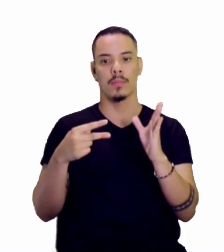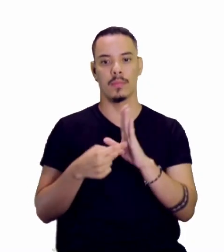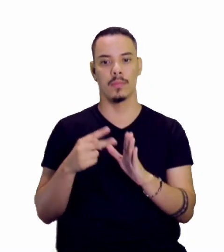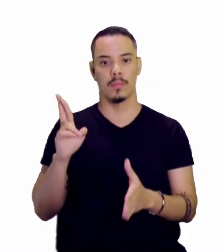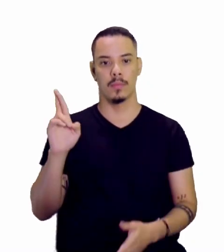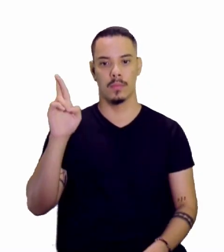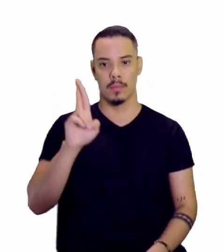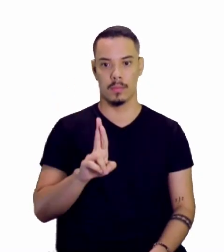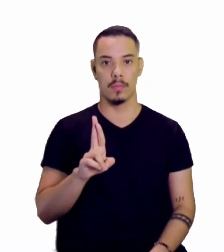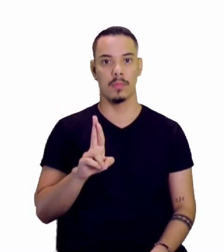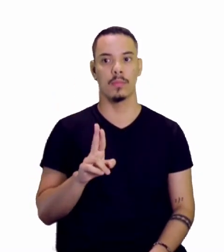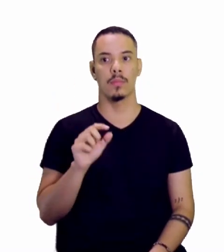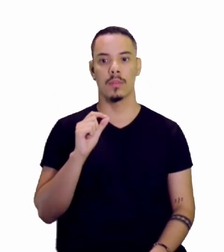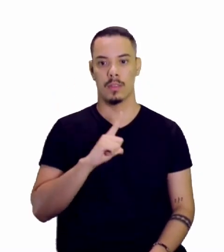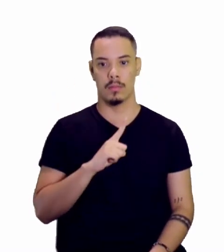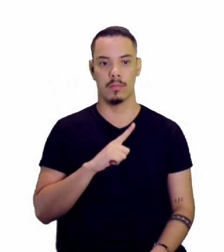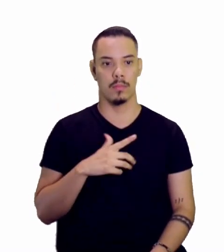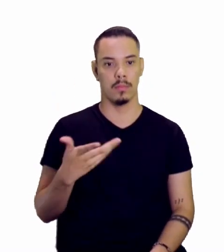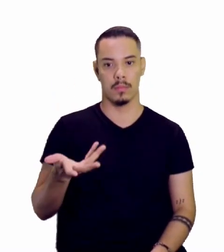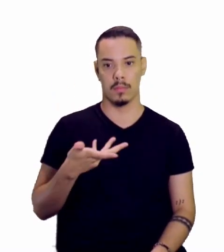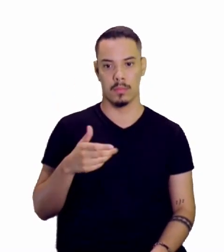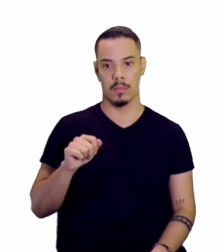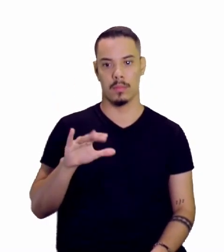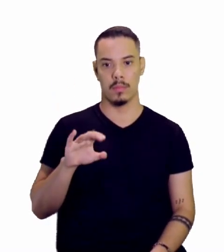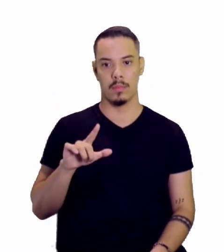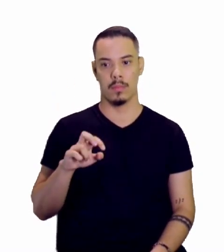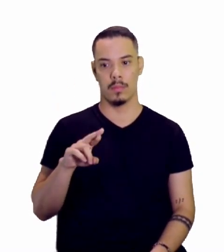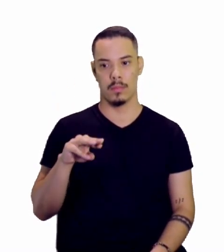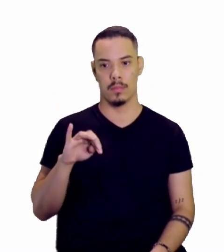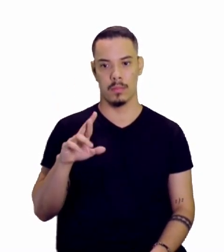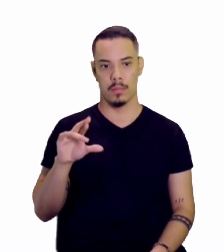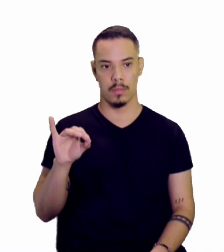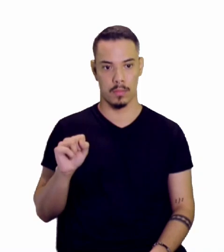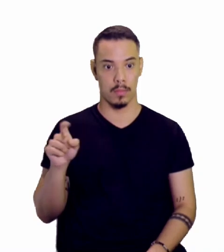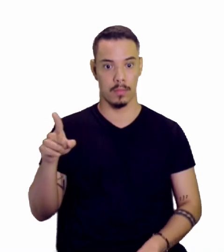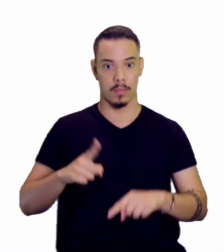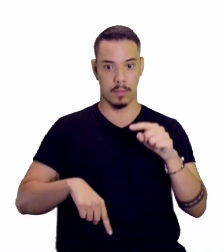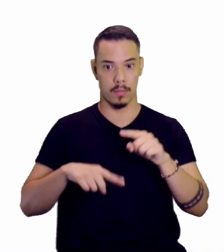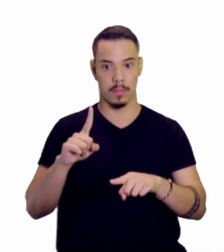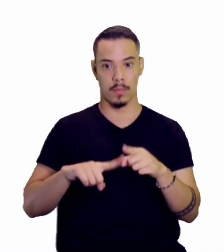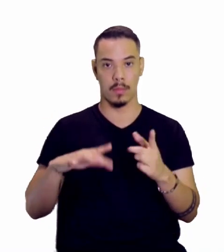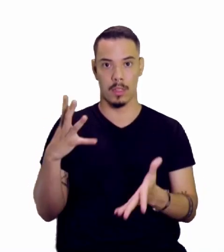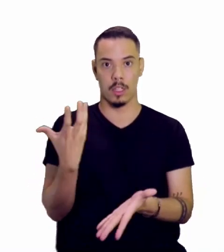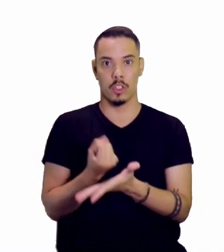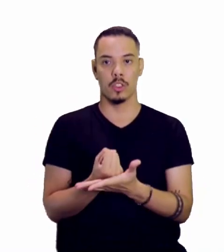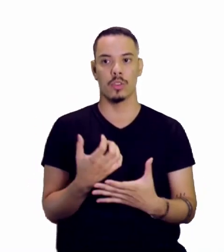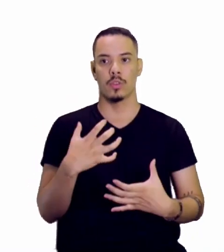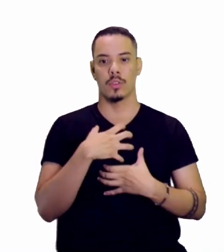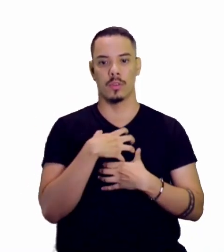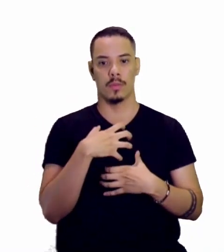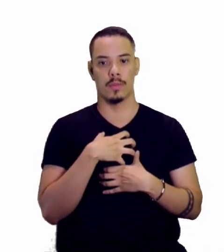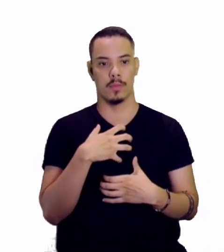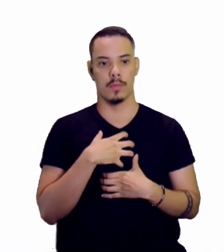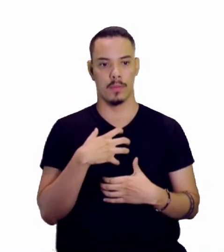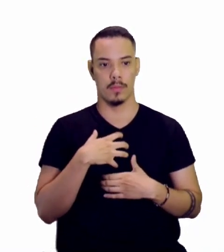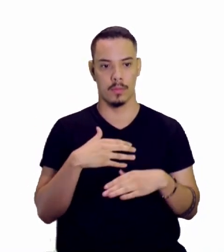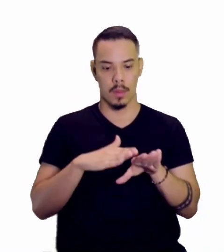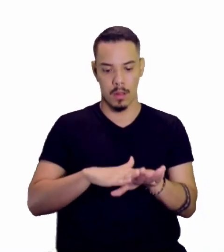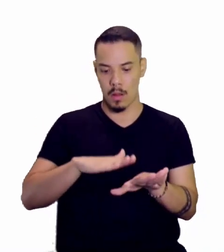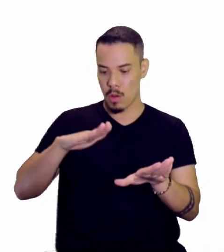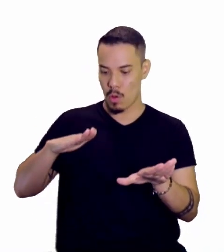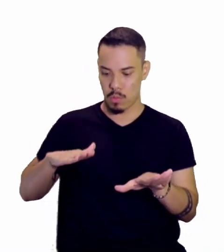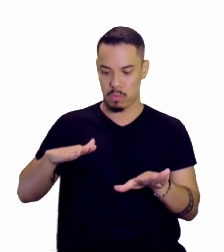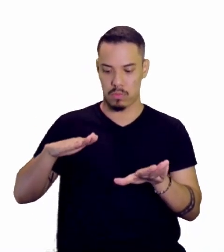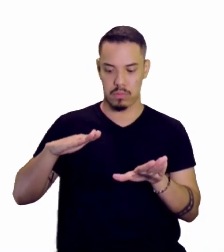foram equipados com acelerômetros. Esse equipamento registra o módulo da desaceleração